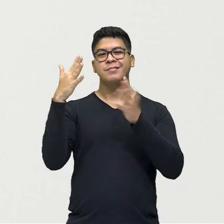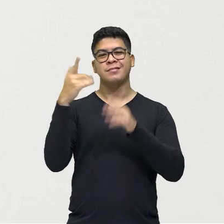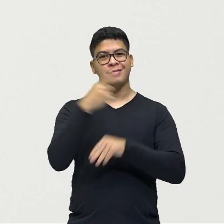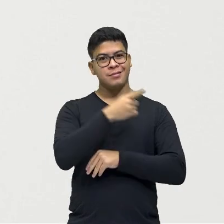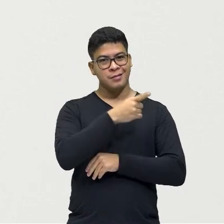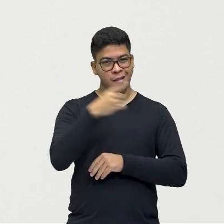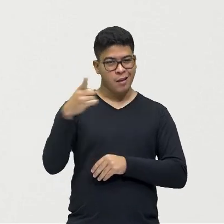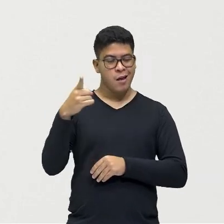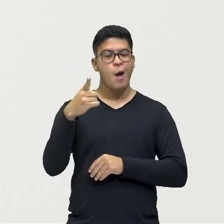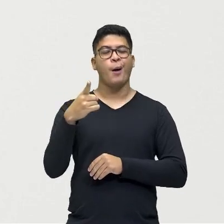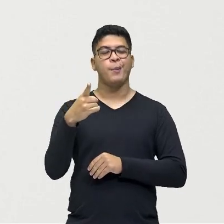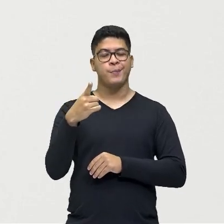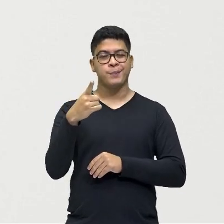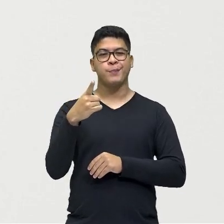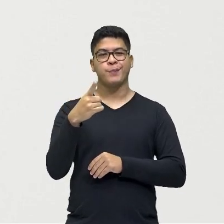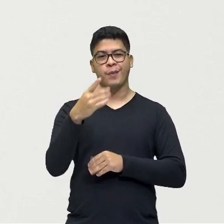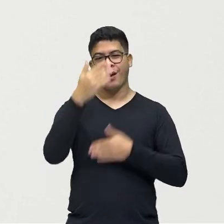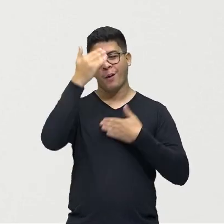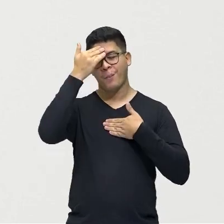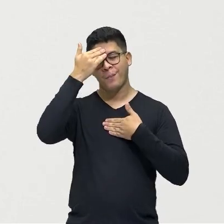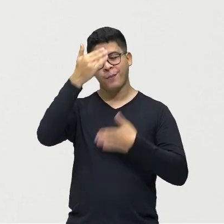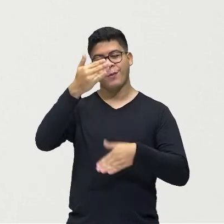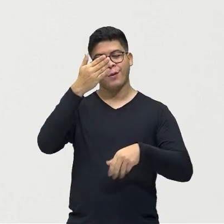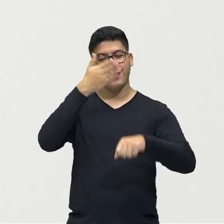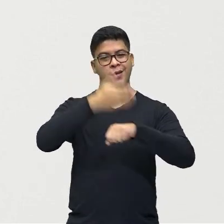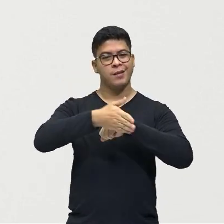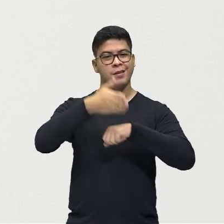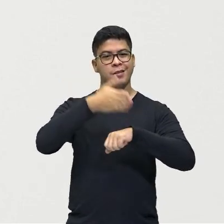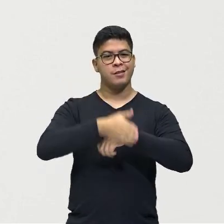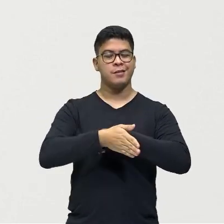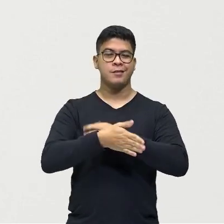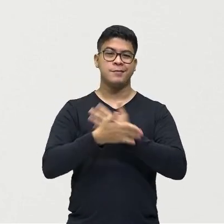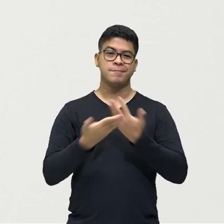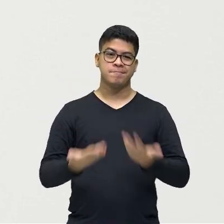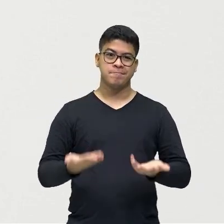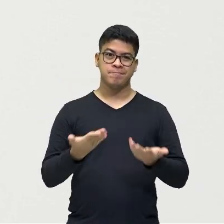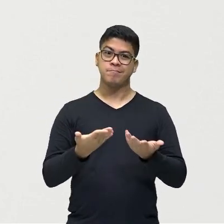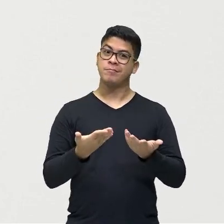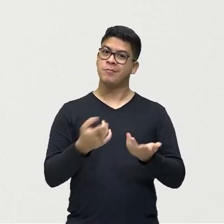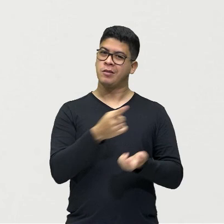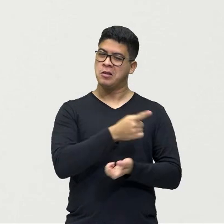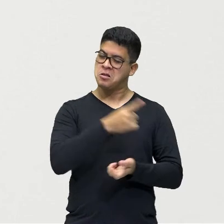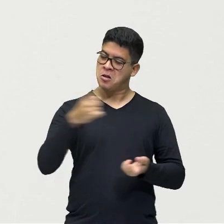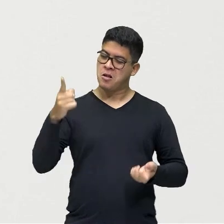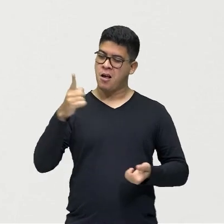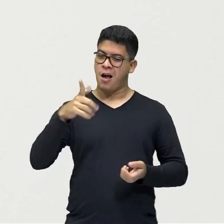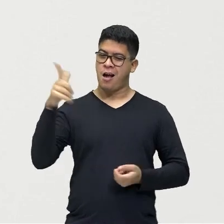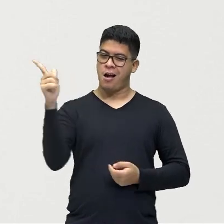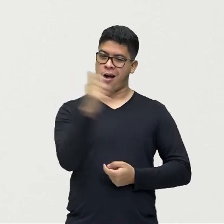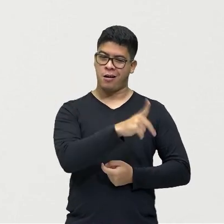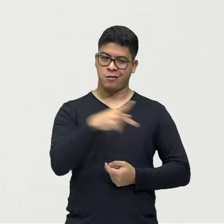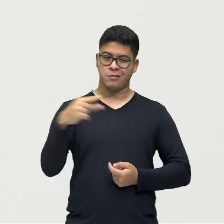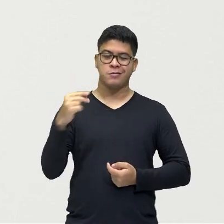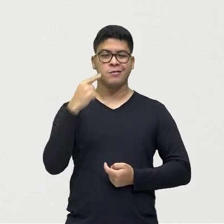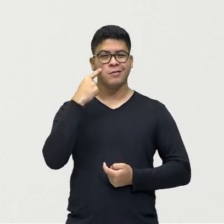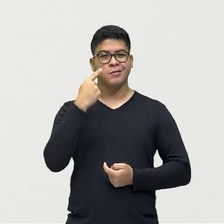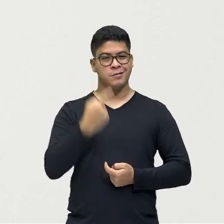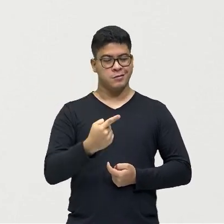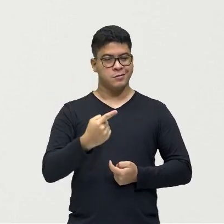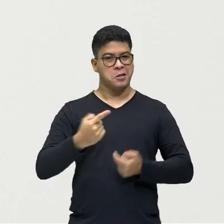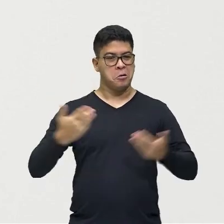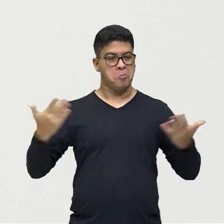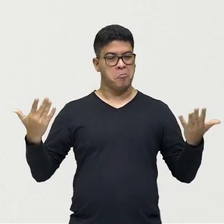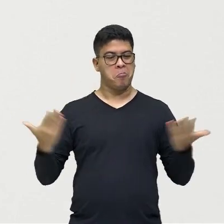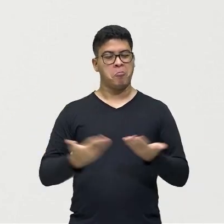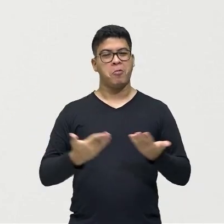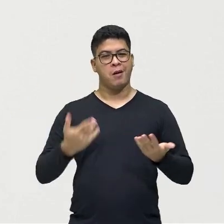Letícia, muito obrigada pela participação de vocês. Vocês arrasaram aí nas respostas, prestaram